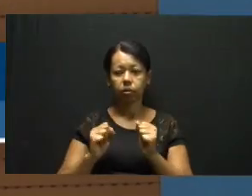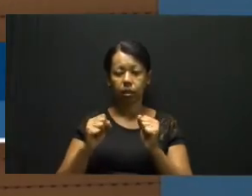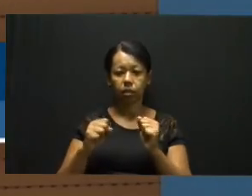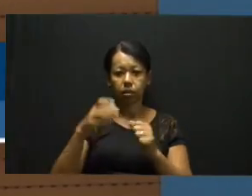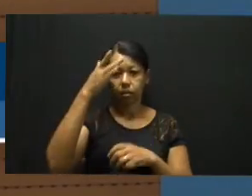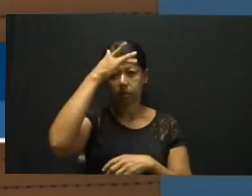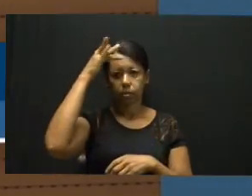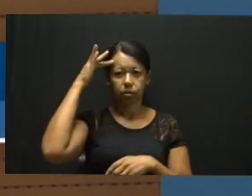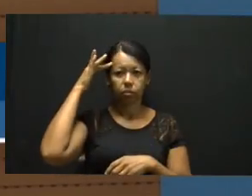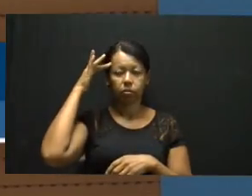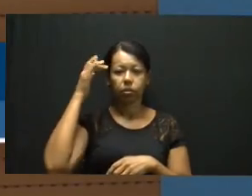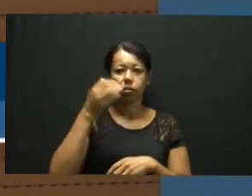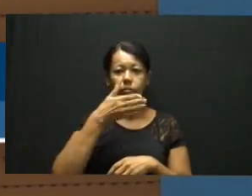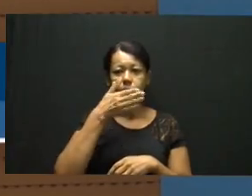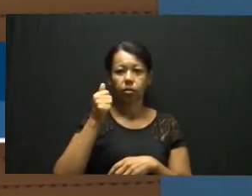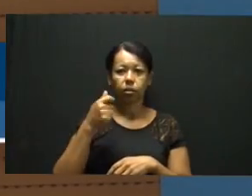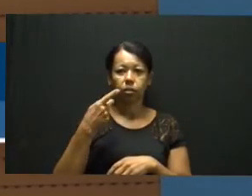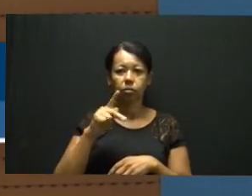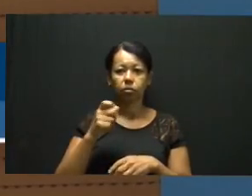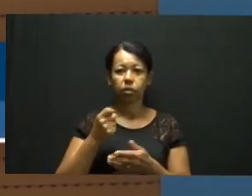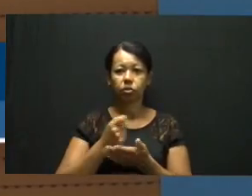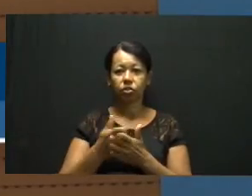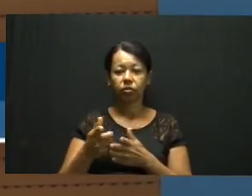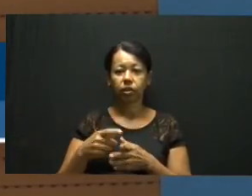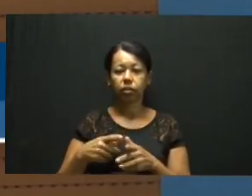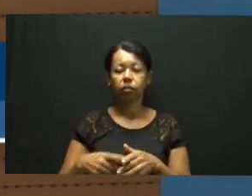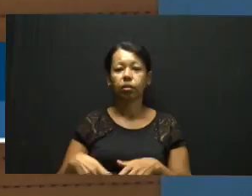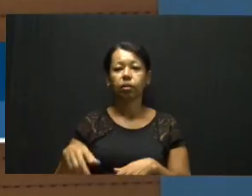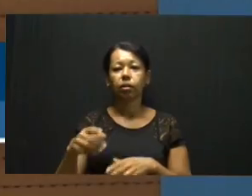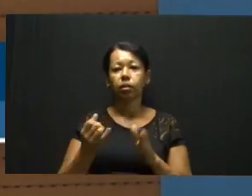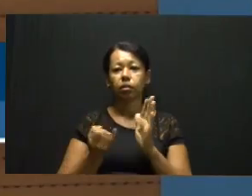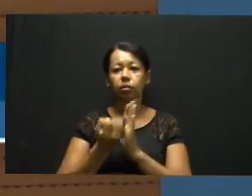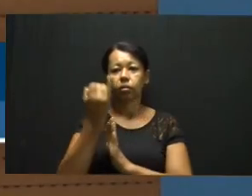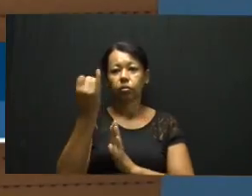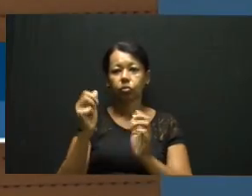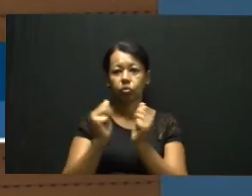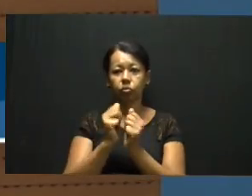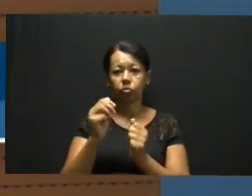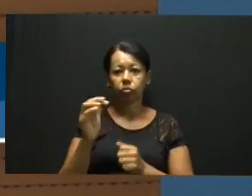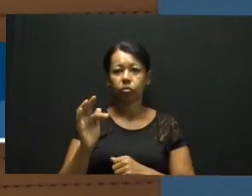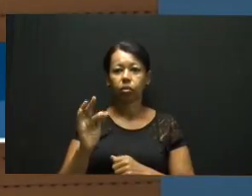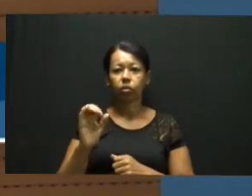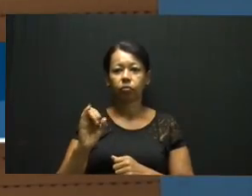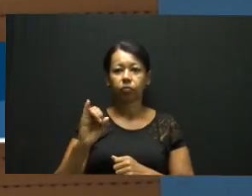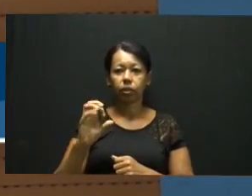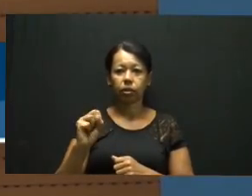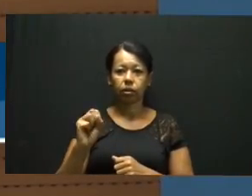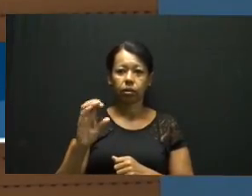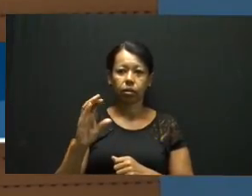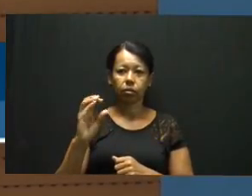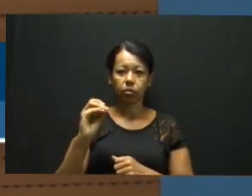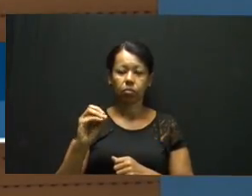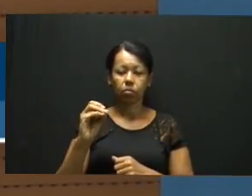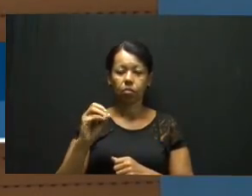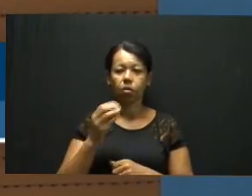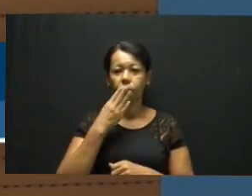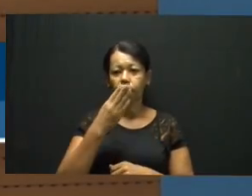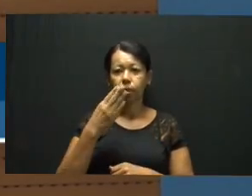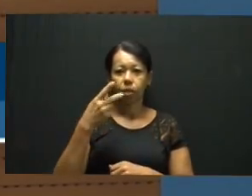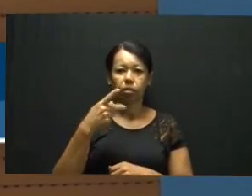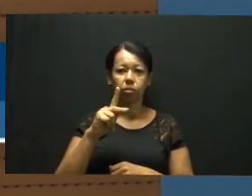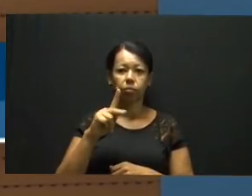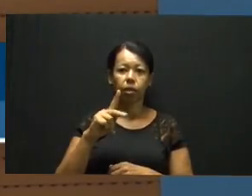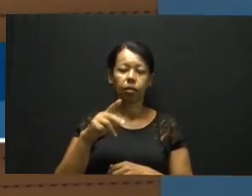munícipes regularizarem suas pendências tributárias junto ao Fisco Municipal, requeiro à mesa da Câmara, na forma regimental,